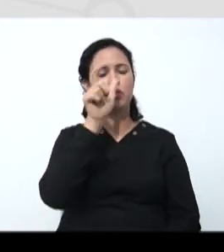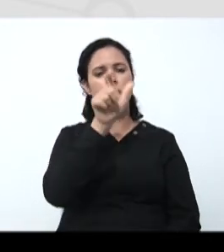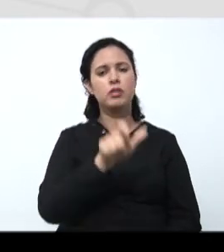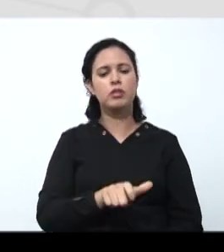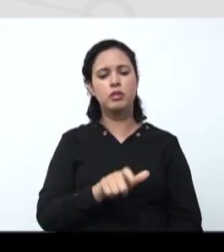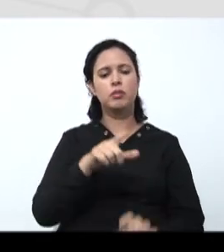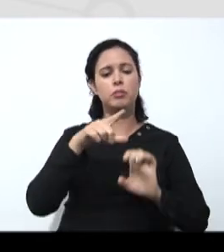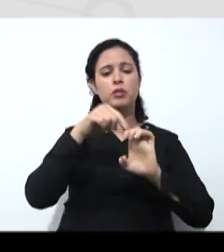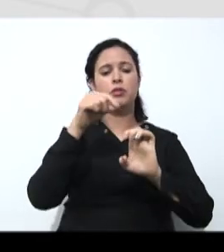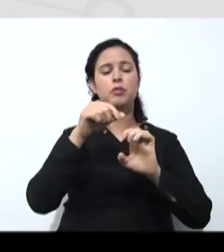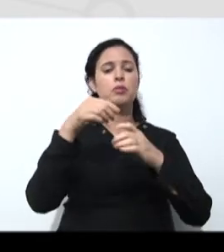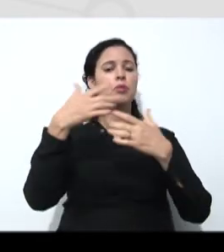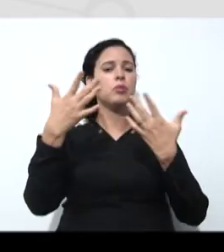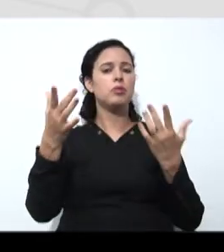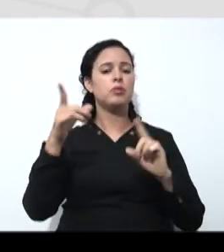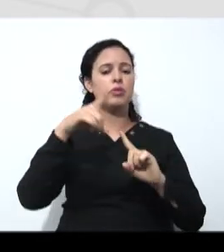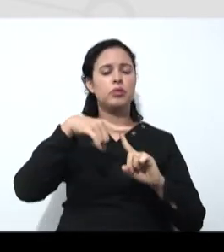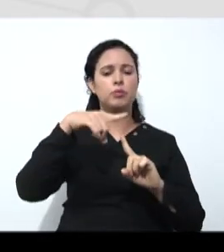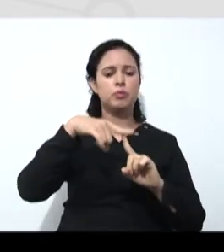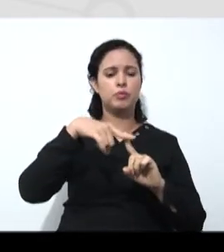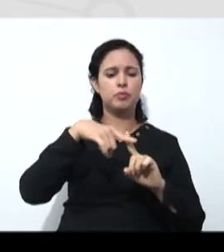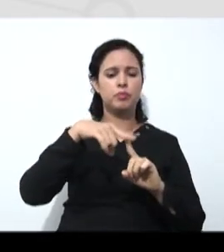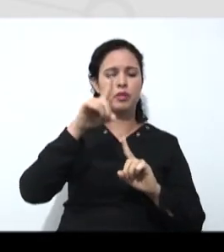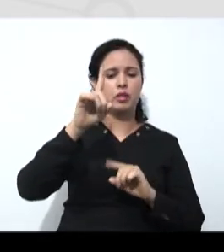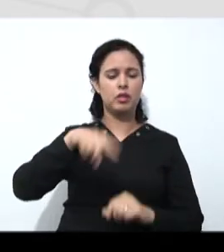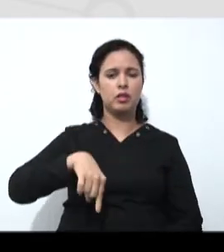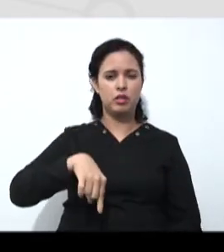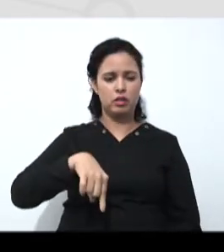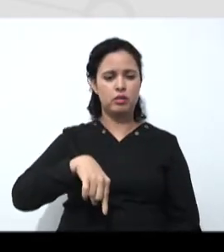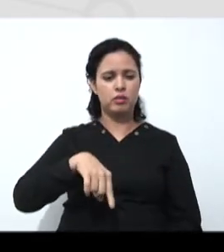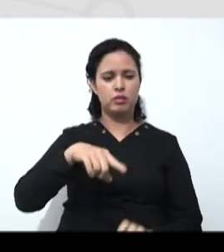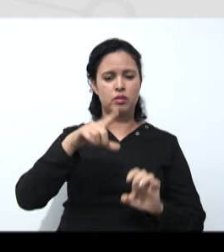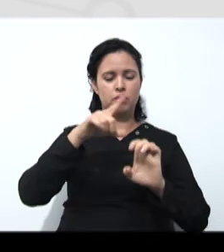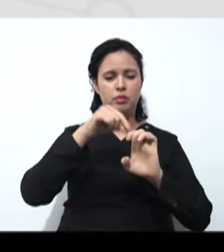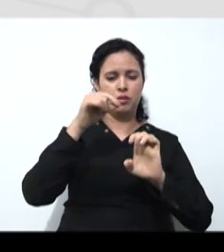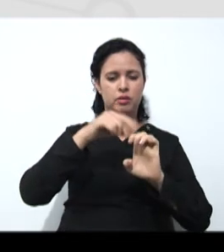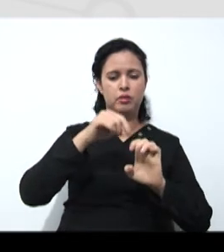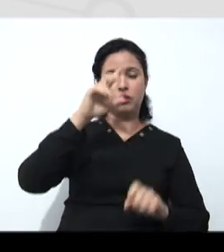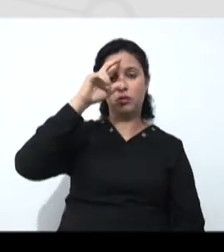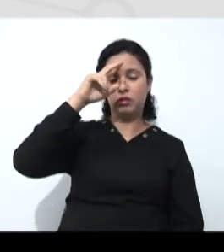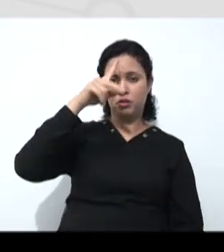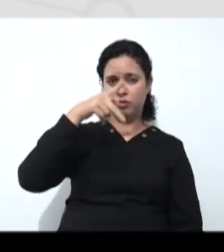Dona Cida é uma empreendedora. A gente elencou aqui empreendedora